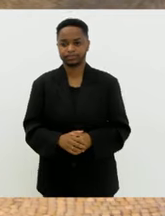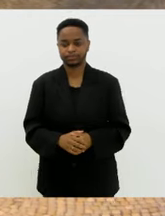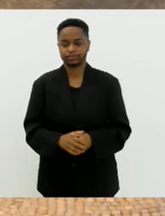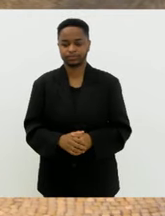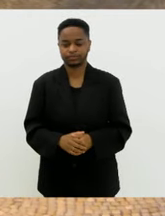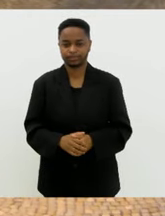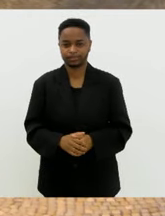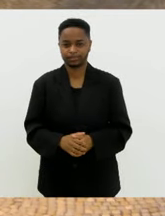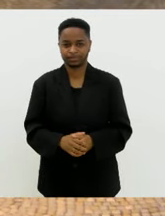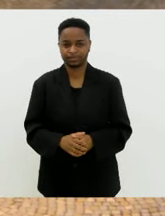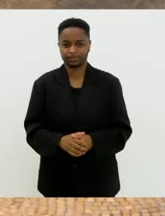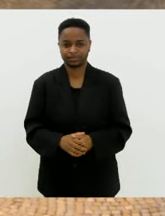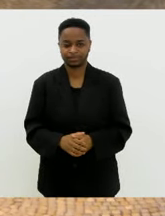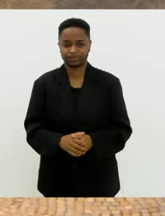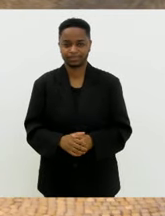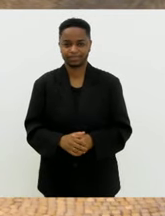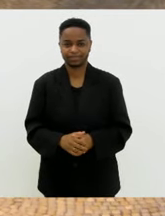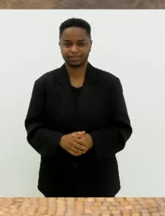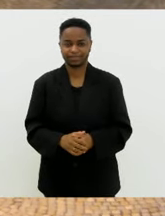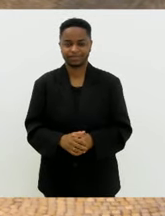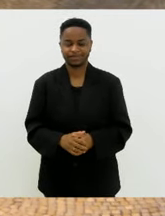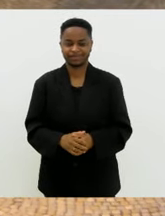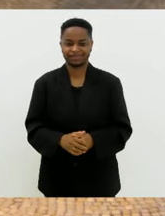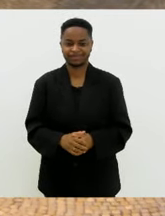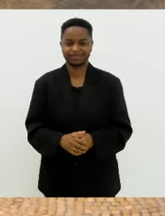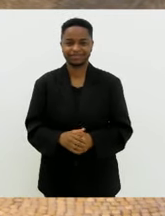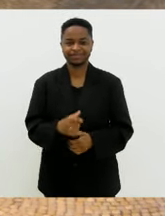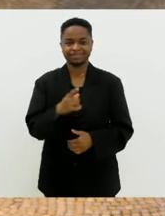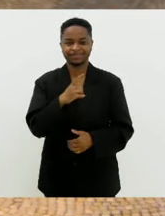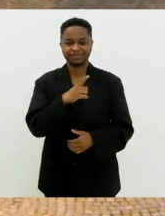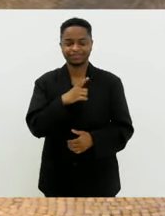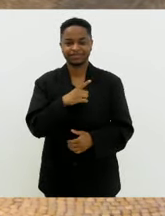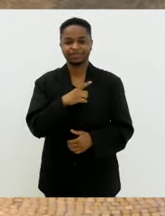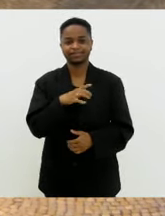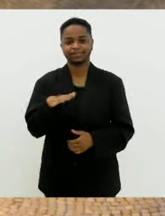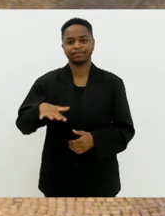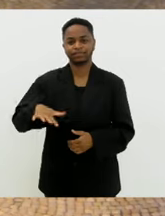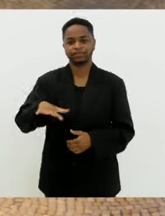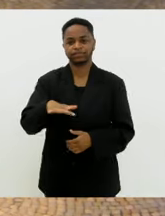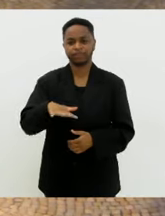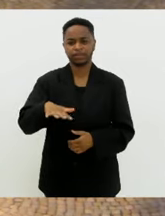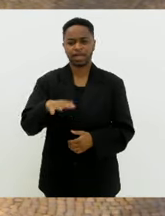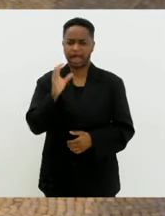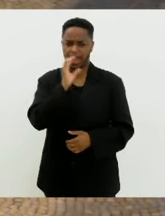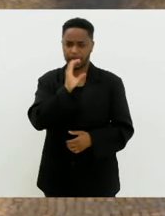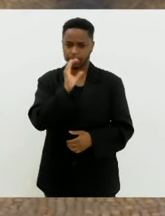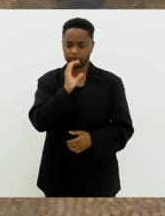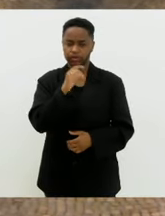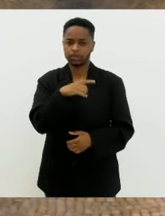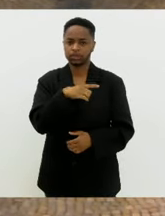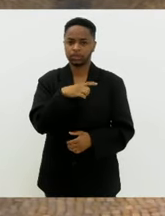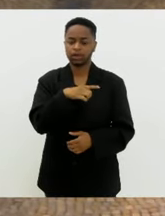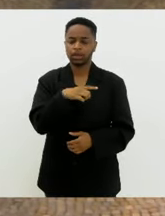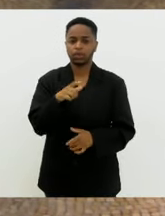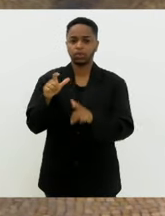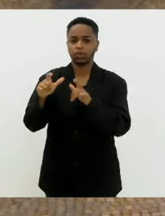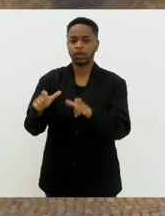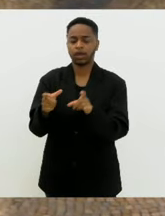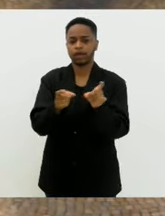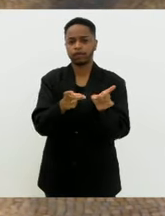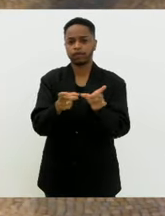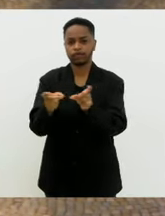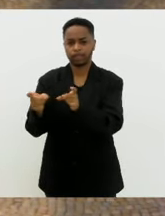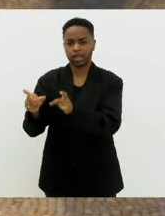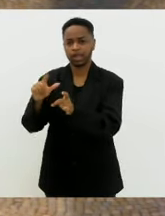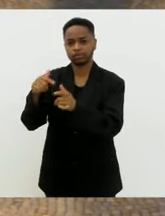Presidente, ali nós temos um grande mercado, assim rapidamente, um grande mercado de Madureira, que é